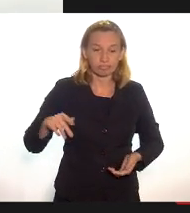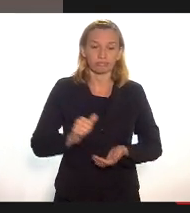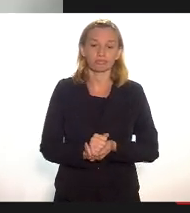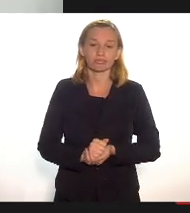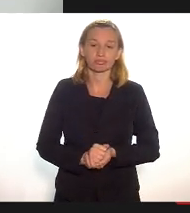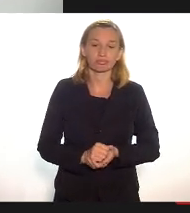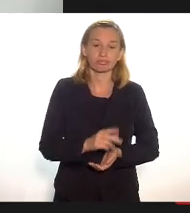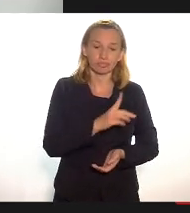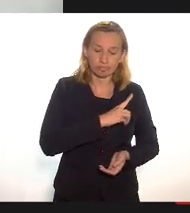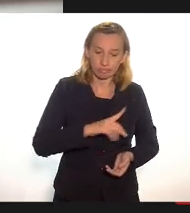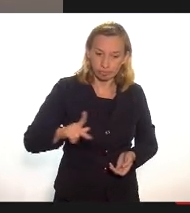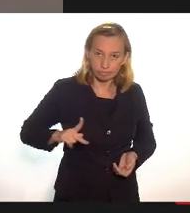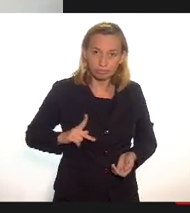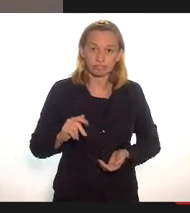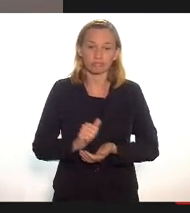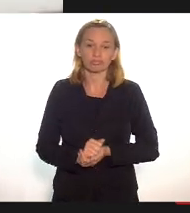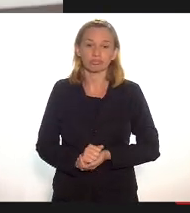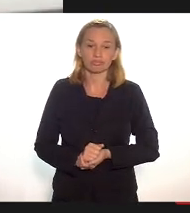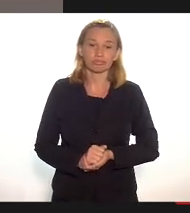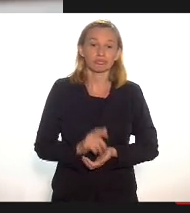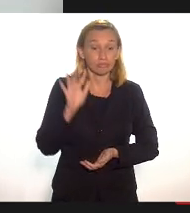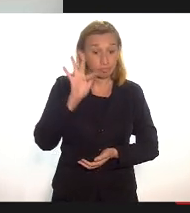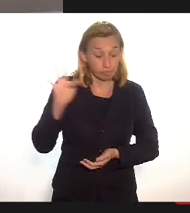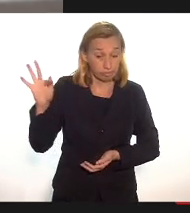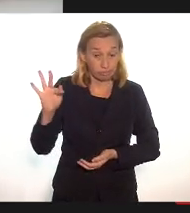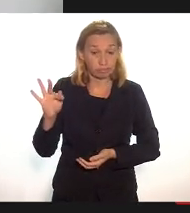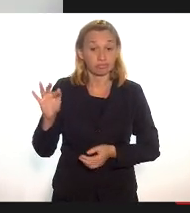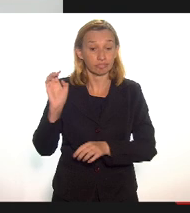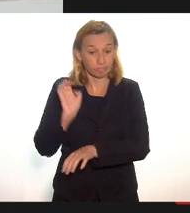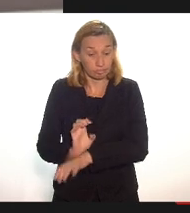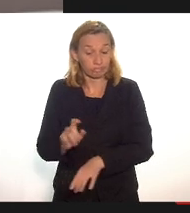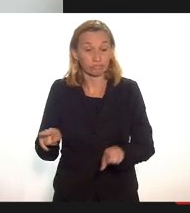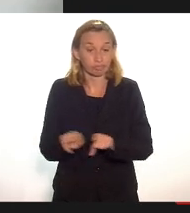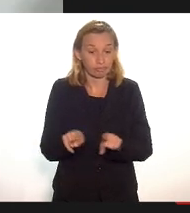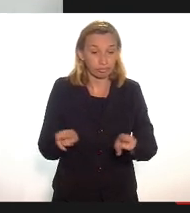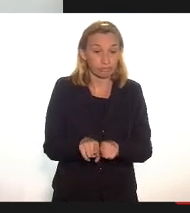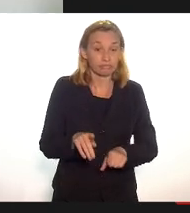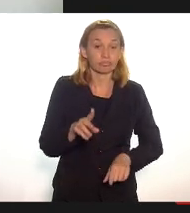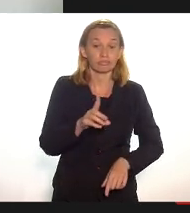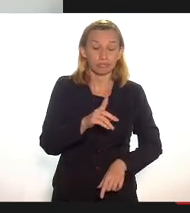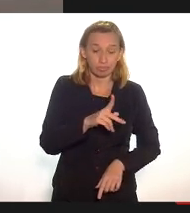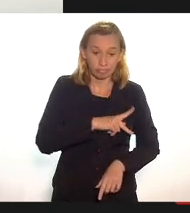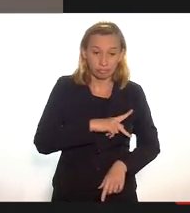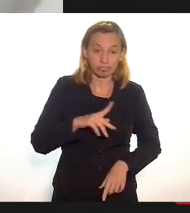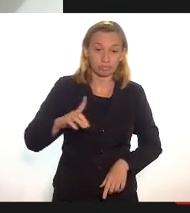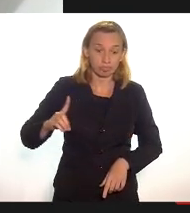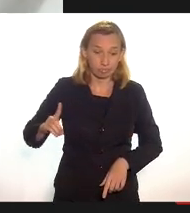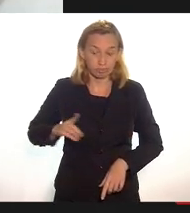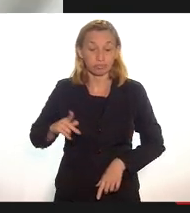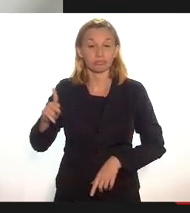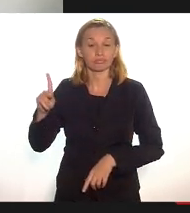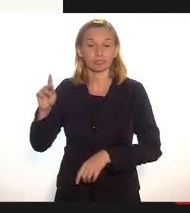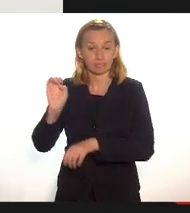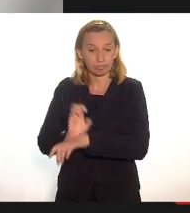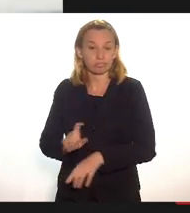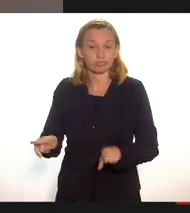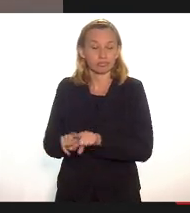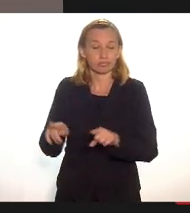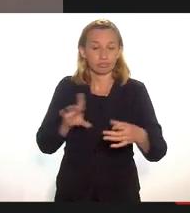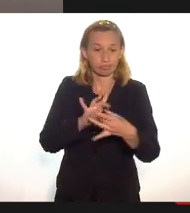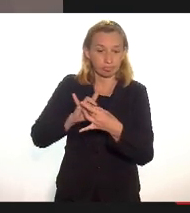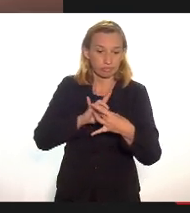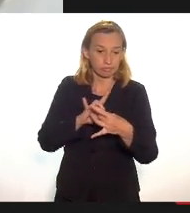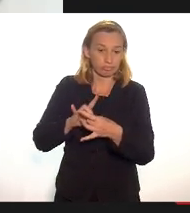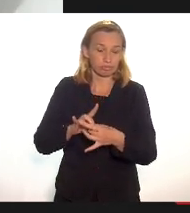da Defensoria Pública, Ministério Público Federal e o Estadual, Defensoria Pública do Estado e da União, as entidades